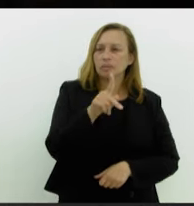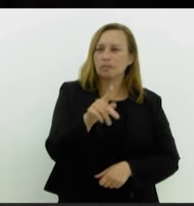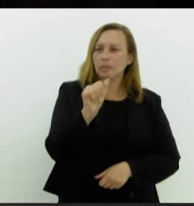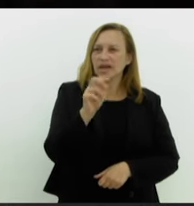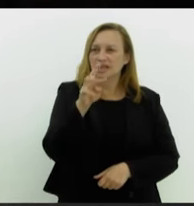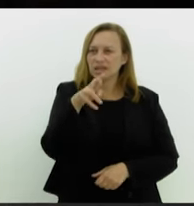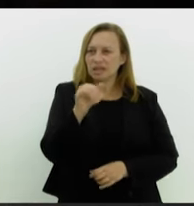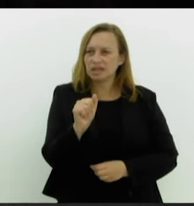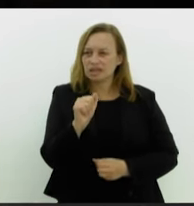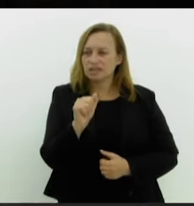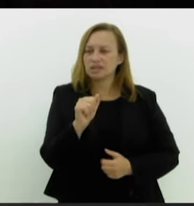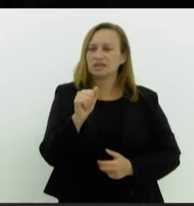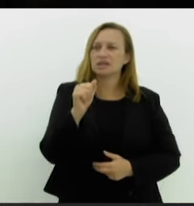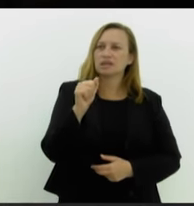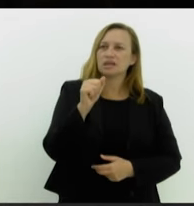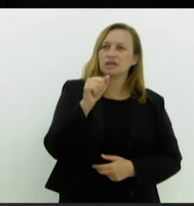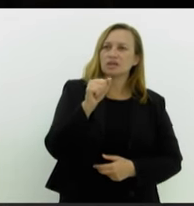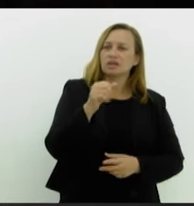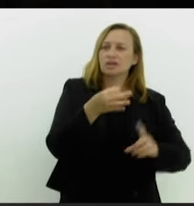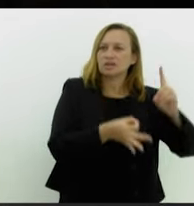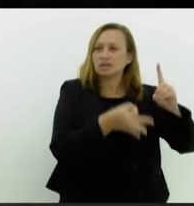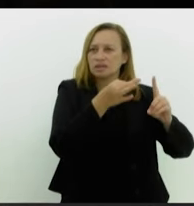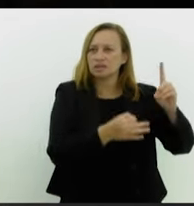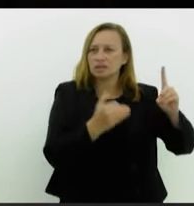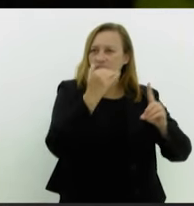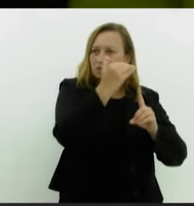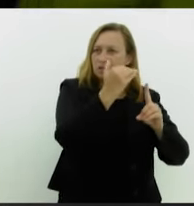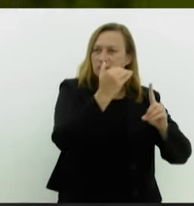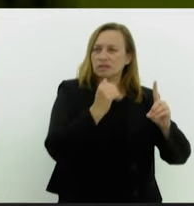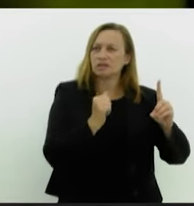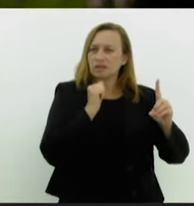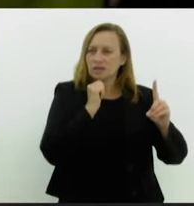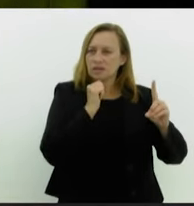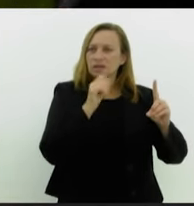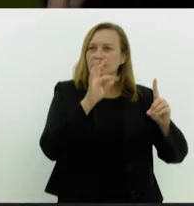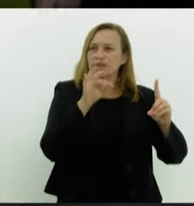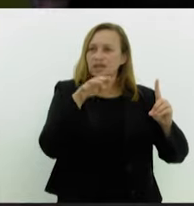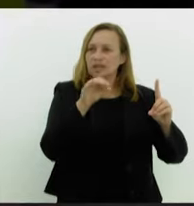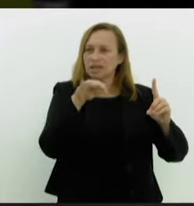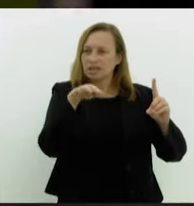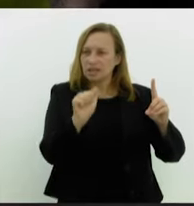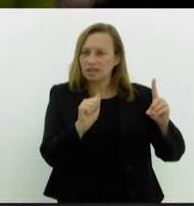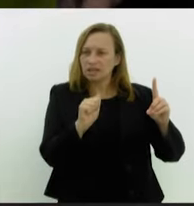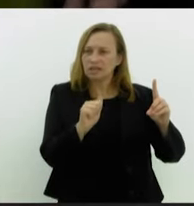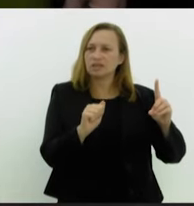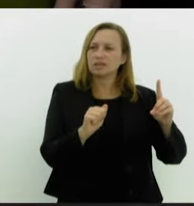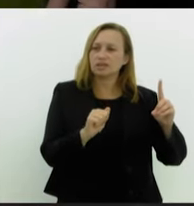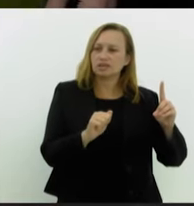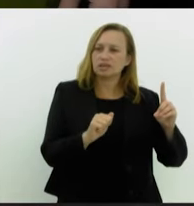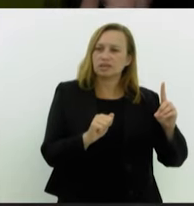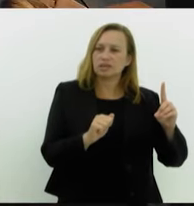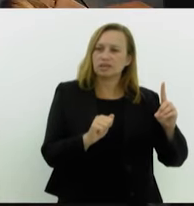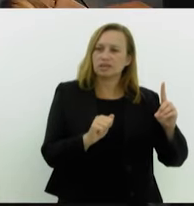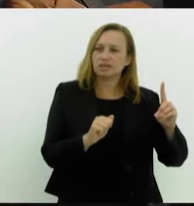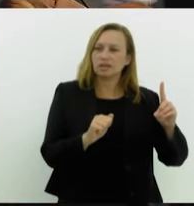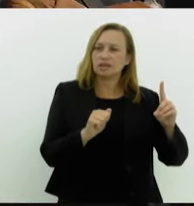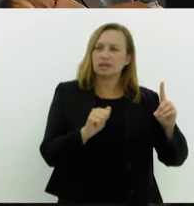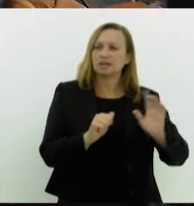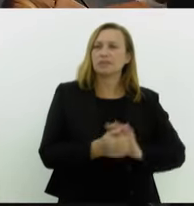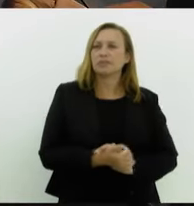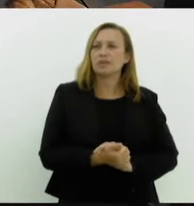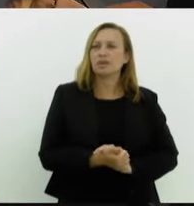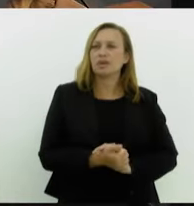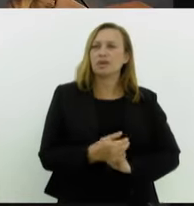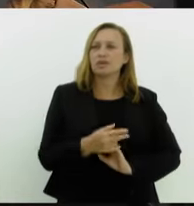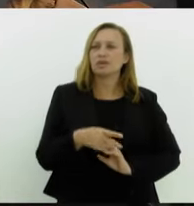Patrícia el Helena desembargadora Tatiana Tatiana também representa re eu quero